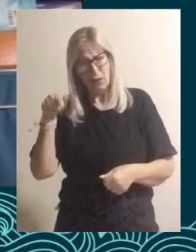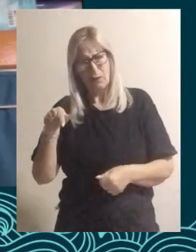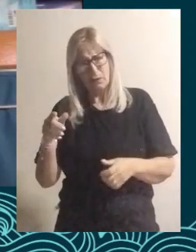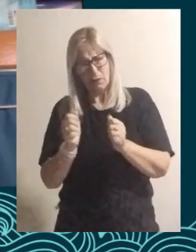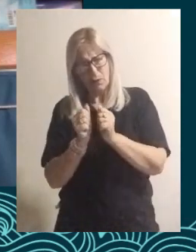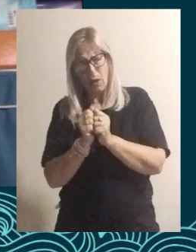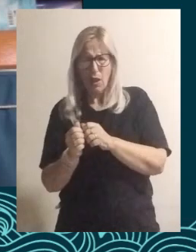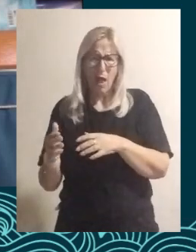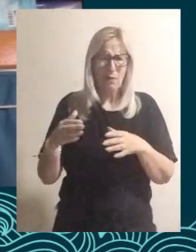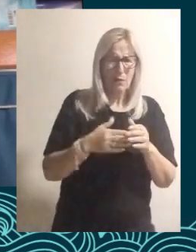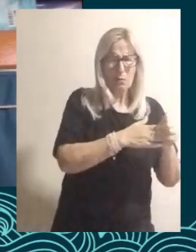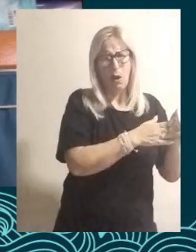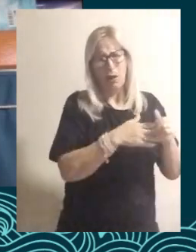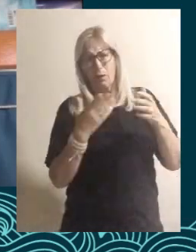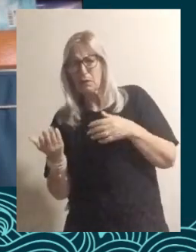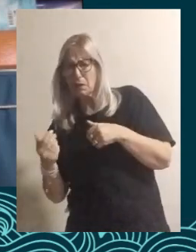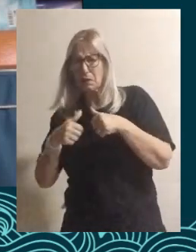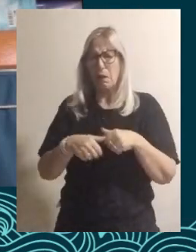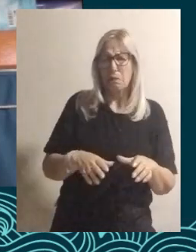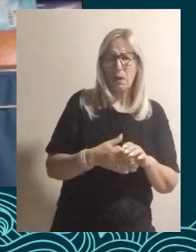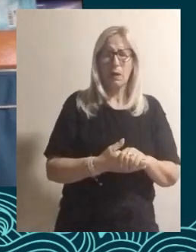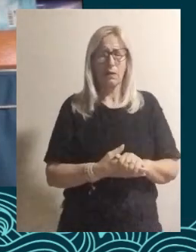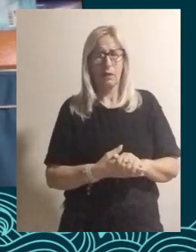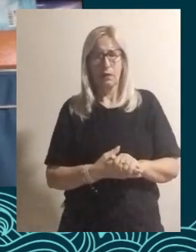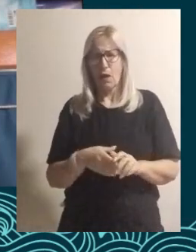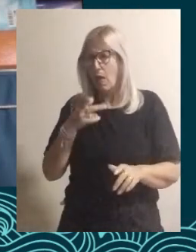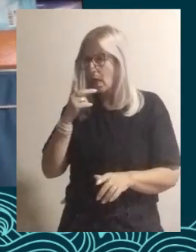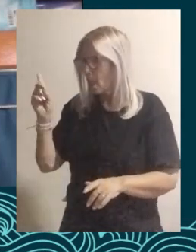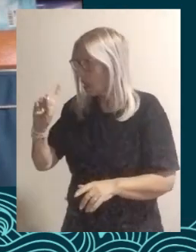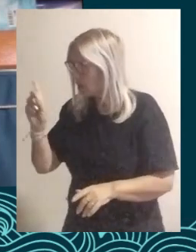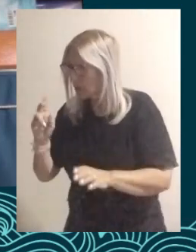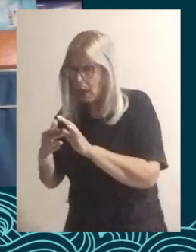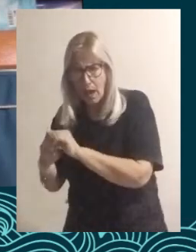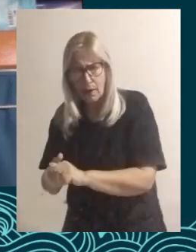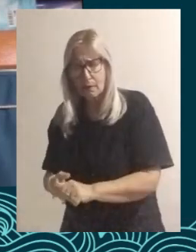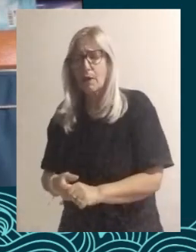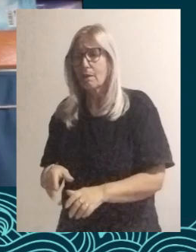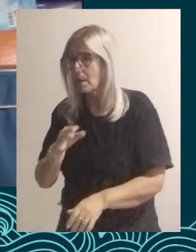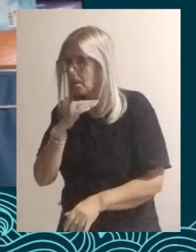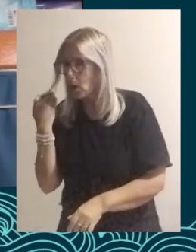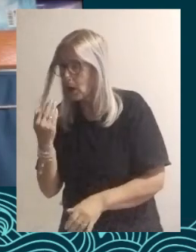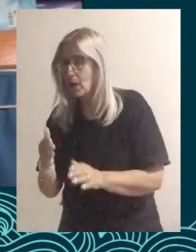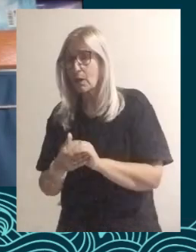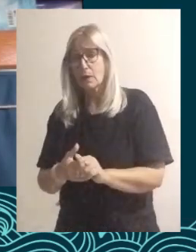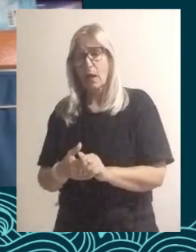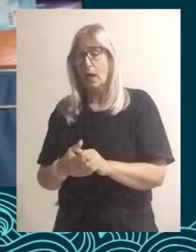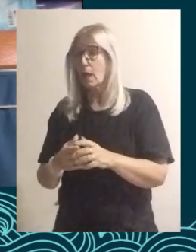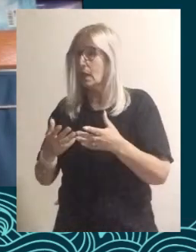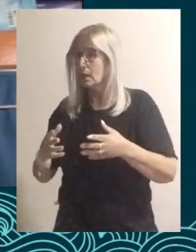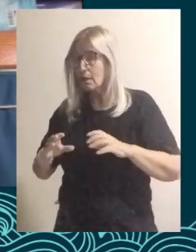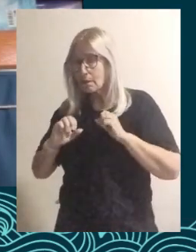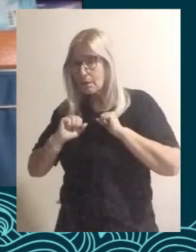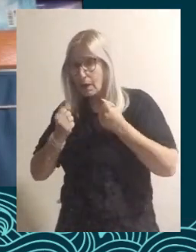pensando, será que eu fico mesmo com esse filhote, ou eu levo embora, eu levo embora. Os veterinários falavam, não leva, esse cachorro